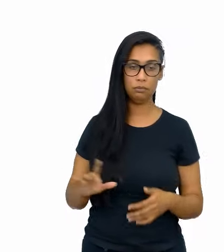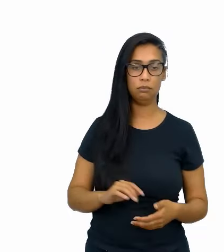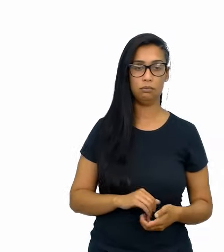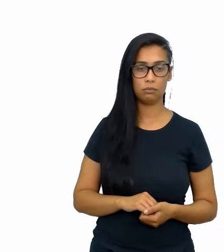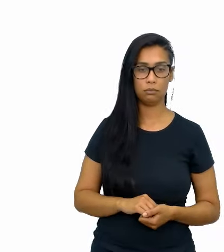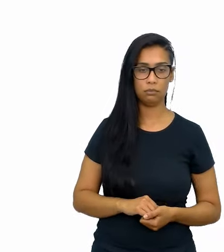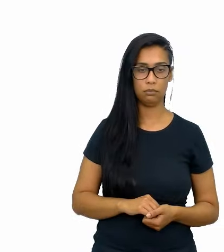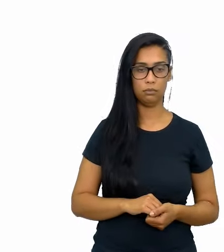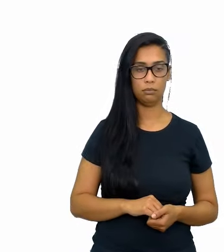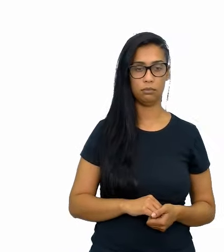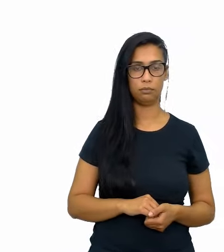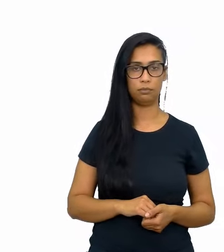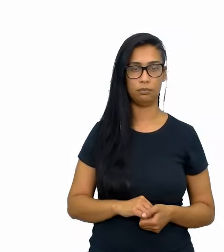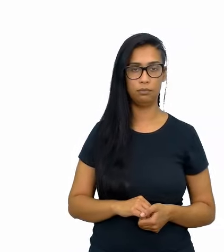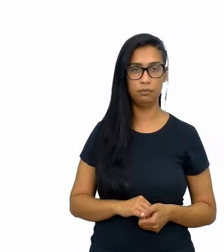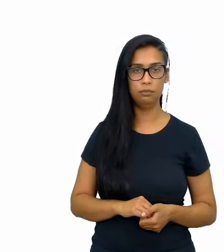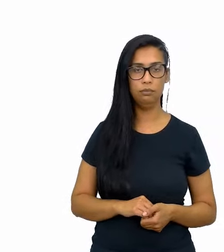toda essa,